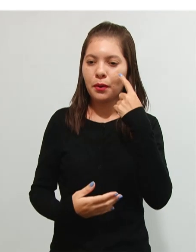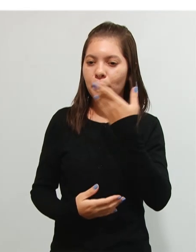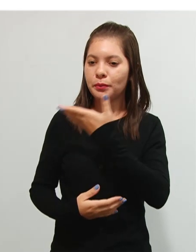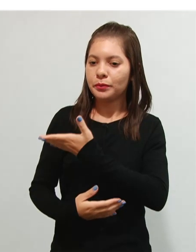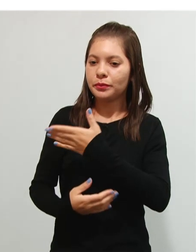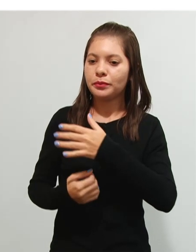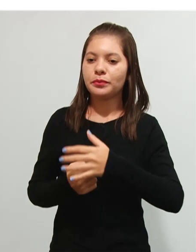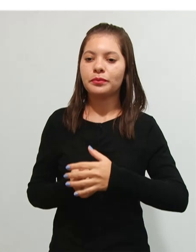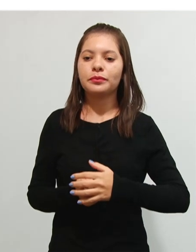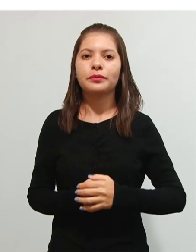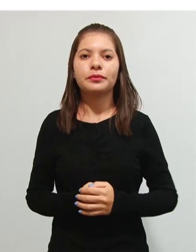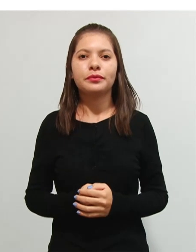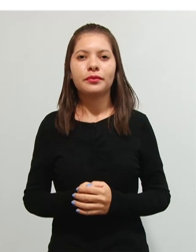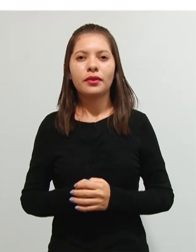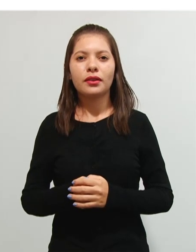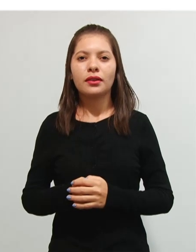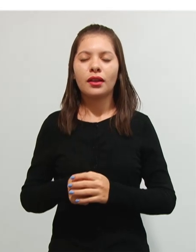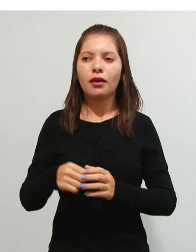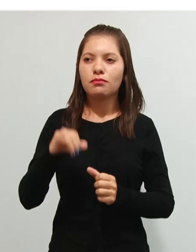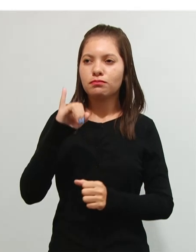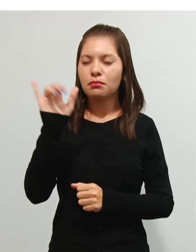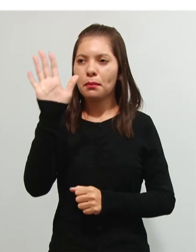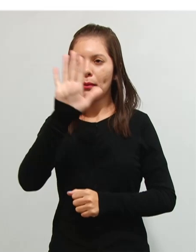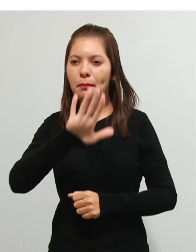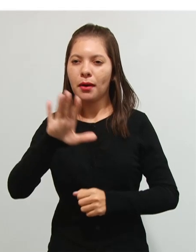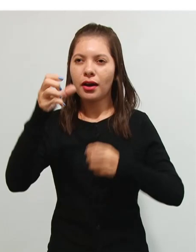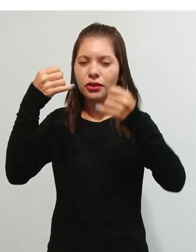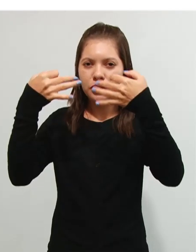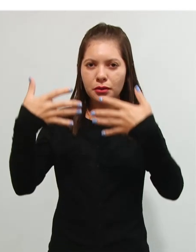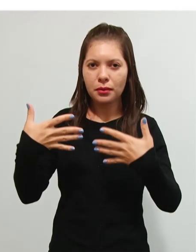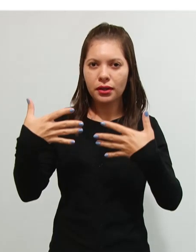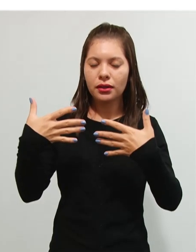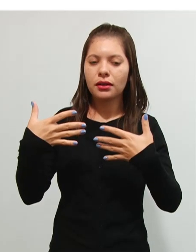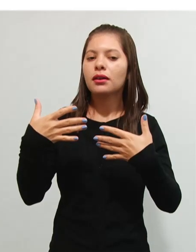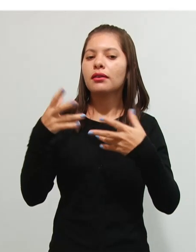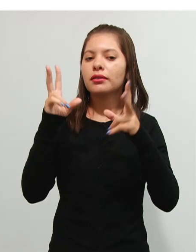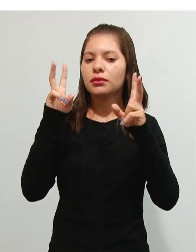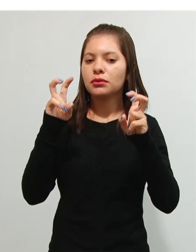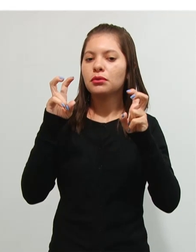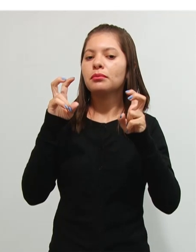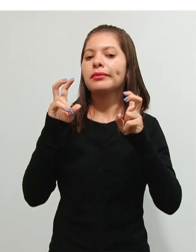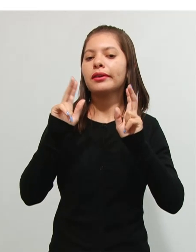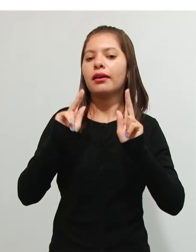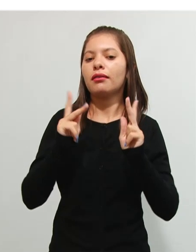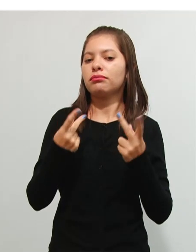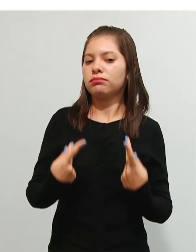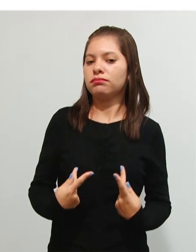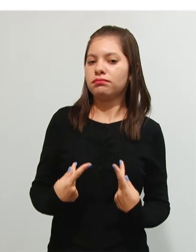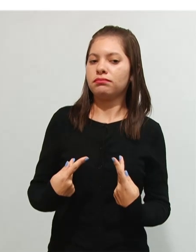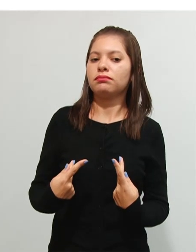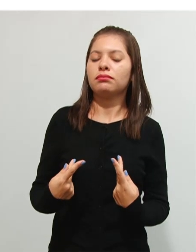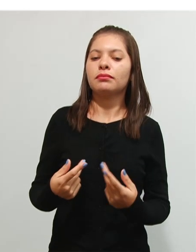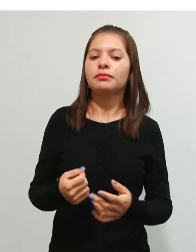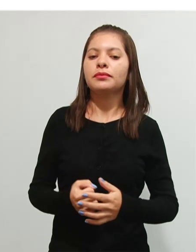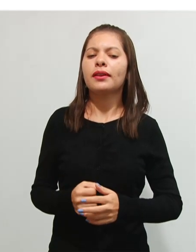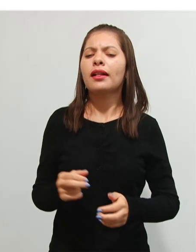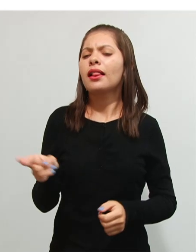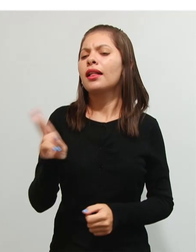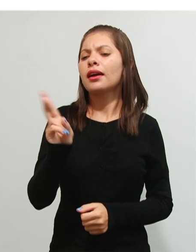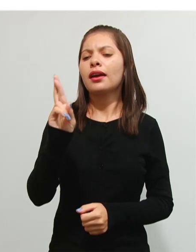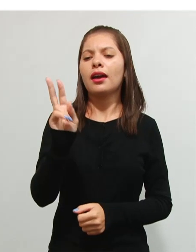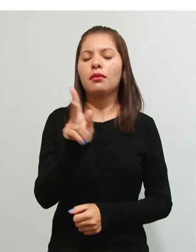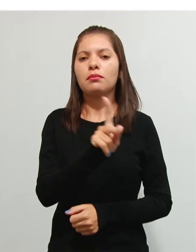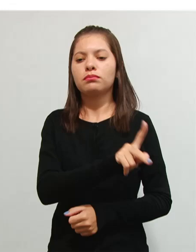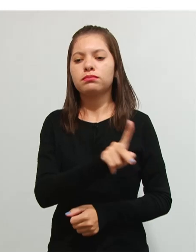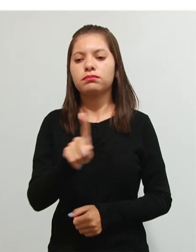tem uma figura que explica um pouco mais sobre a abordagem cognitiva. Quem é, por exemplo,